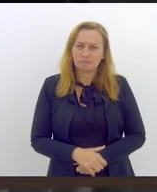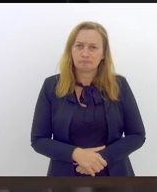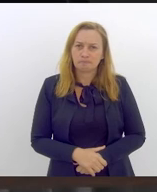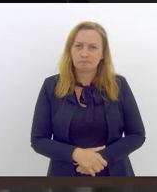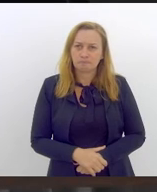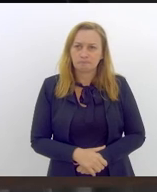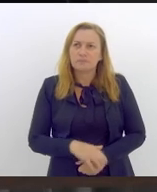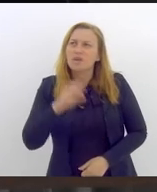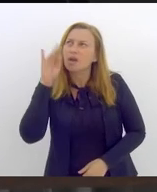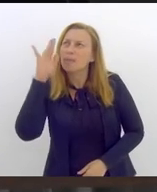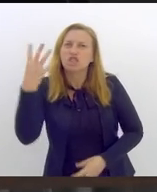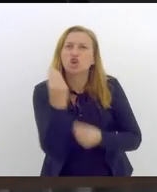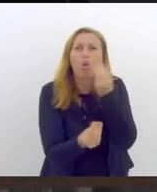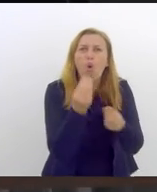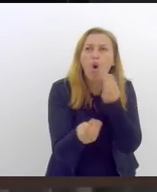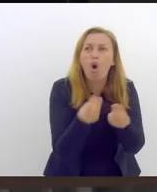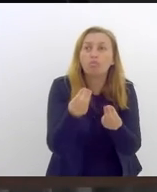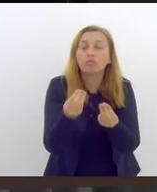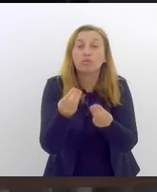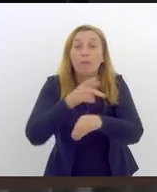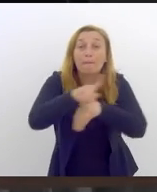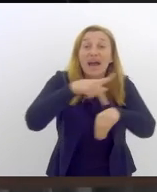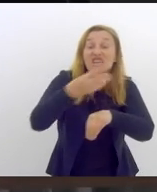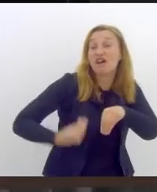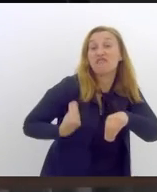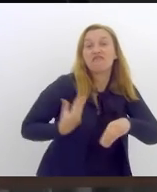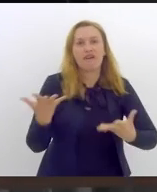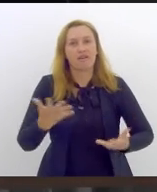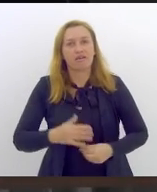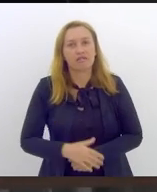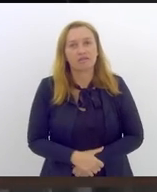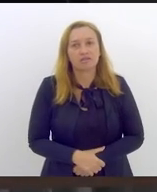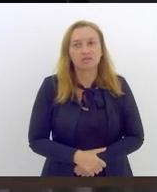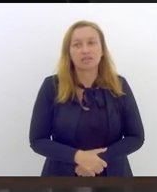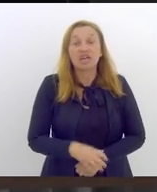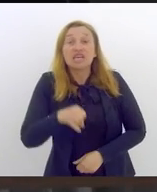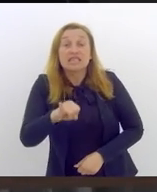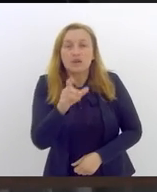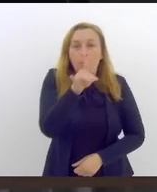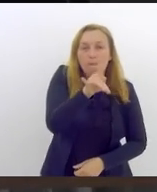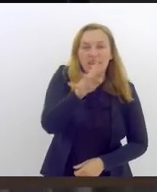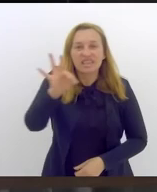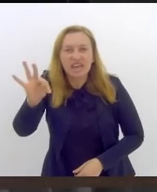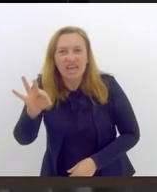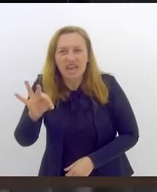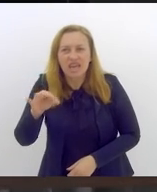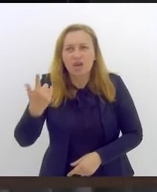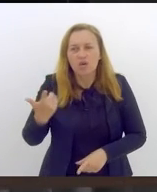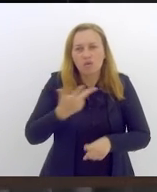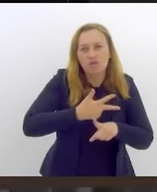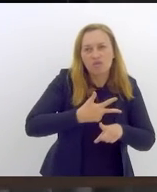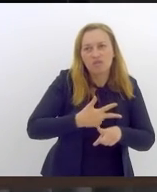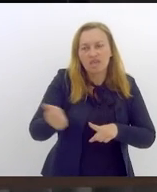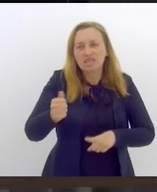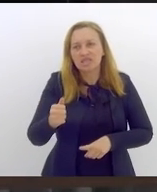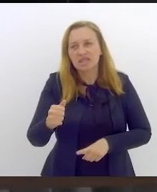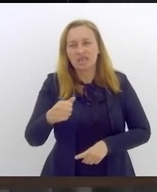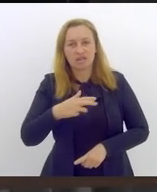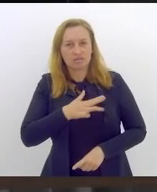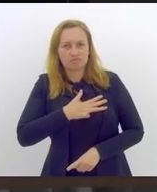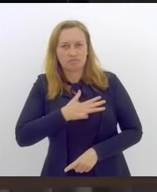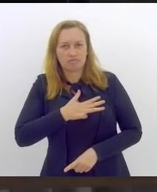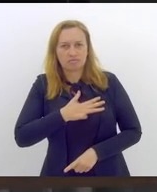Imagine como ficará esse país se o PT ganhar a seleção presidencial